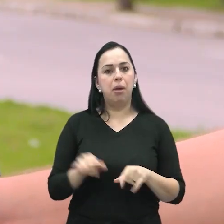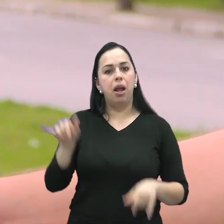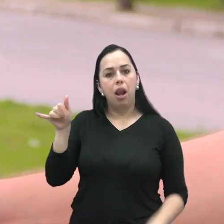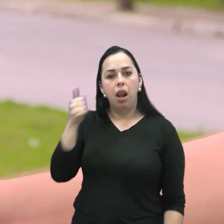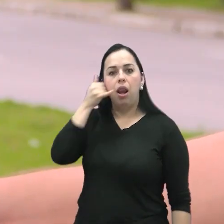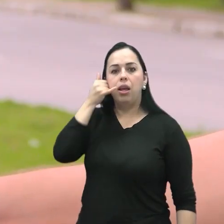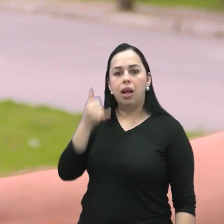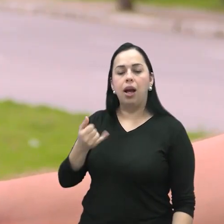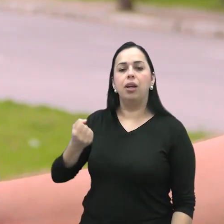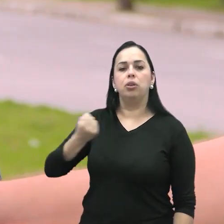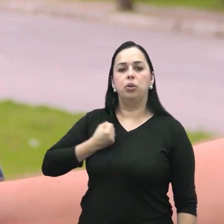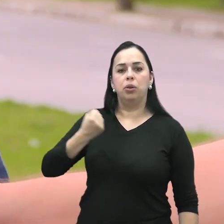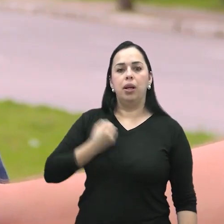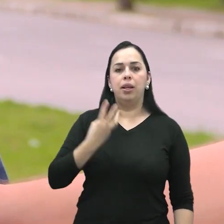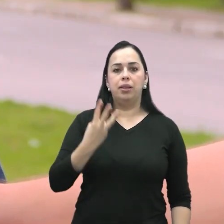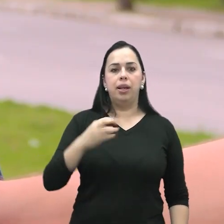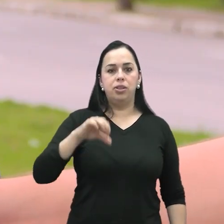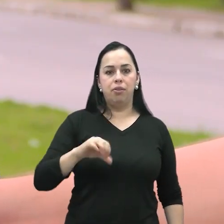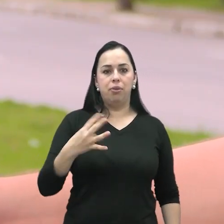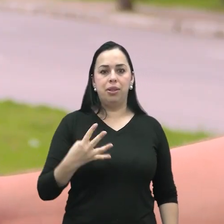através do telefone